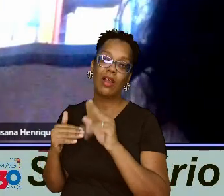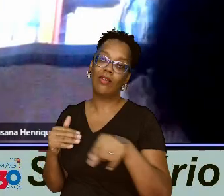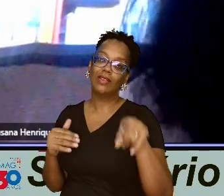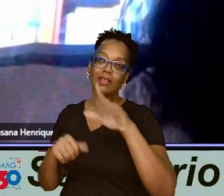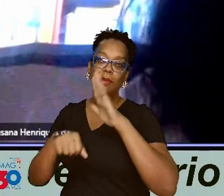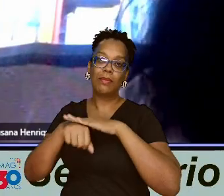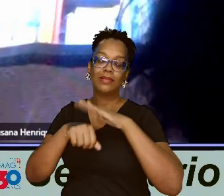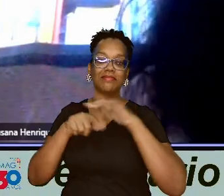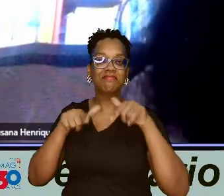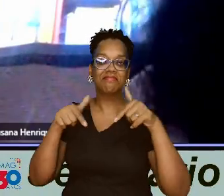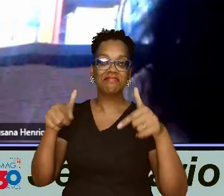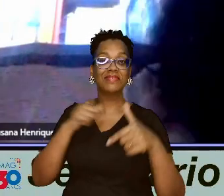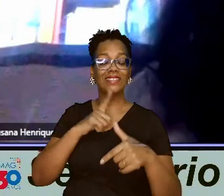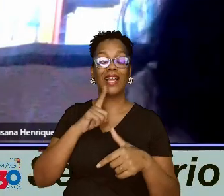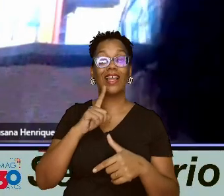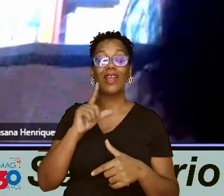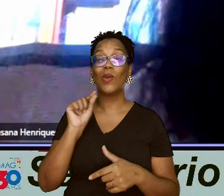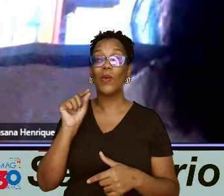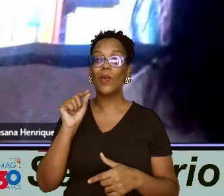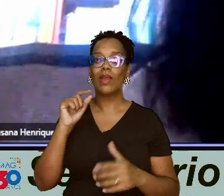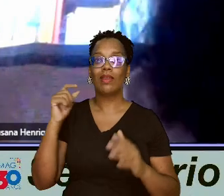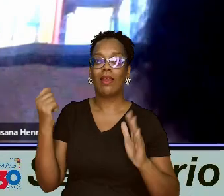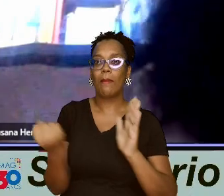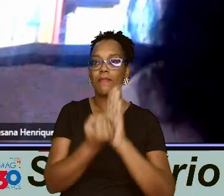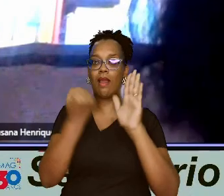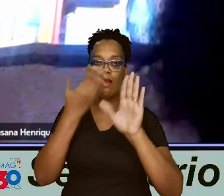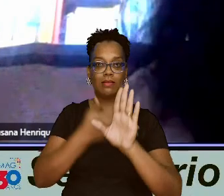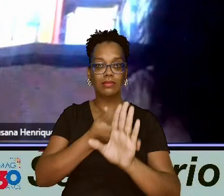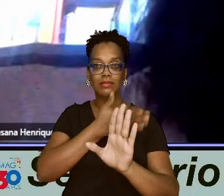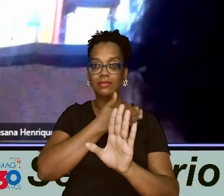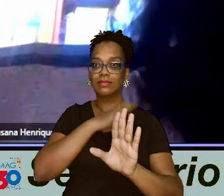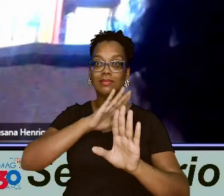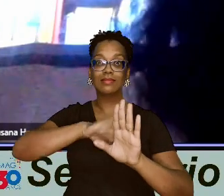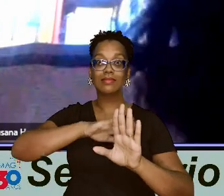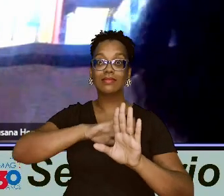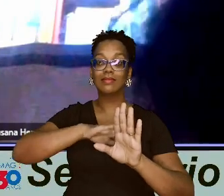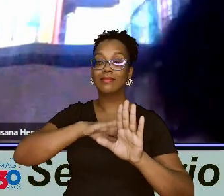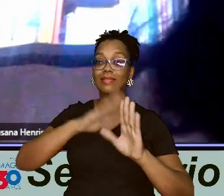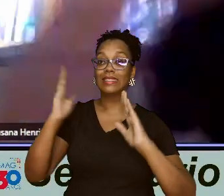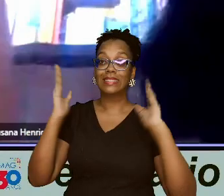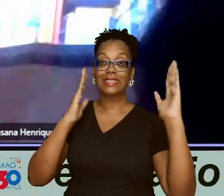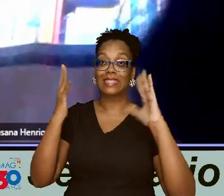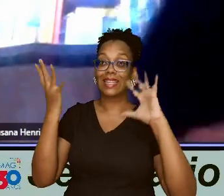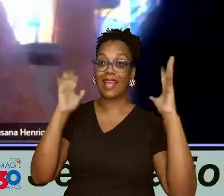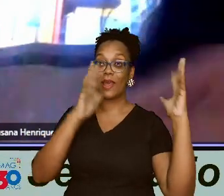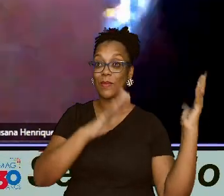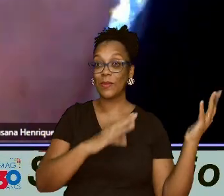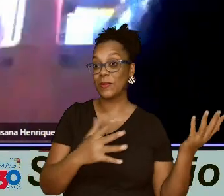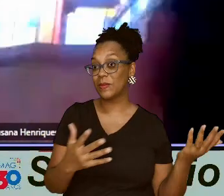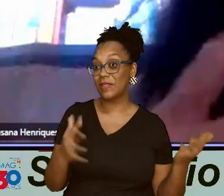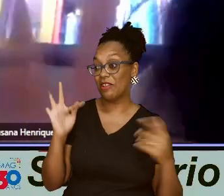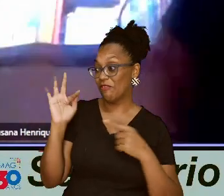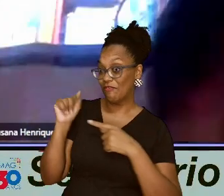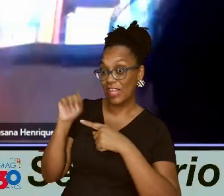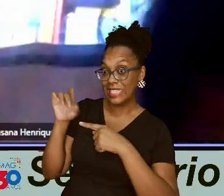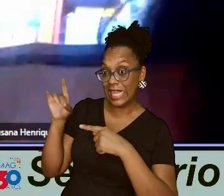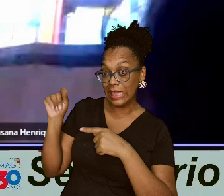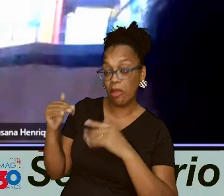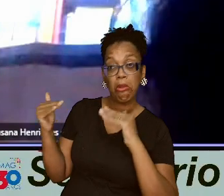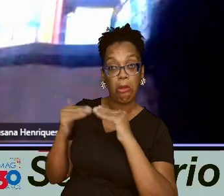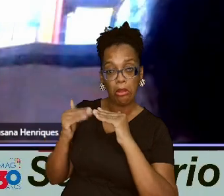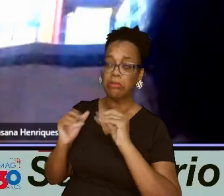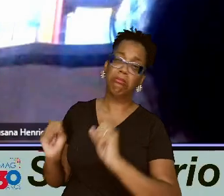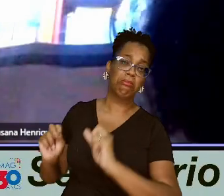casos que eles nem marcam, nos precedentes não marcam nem os lapsos temporais, né? Então, assim, mas se a Fazenda está concordando, já foi, né? Não